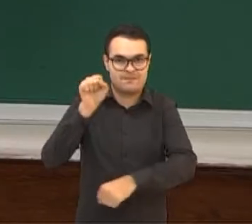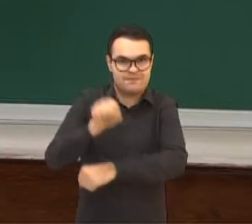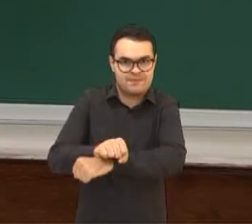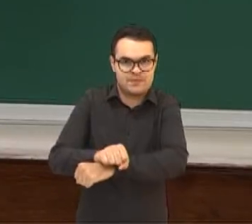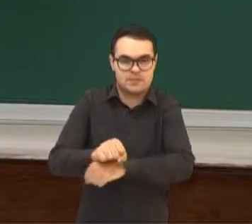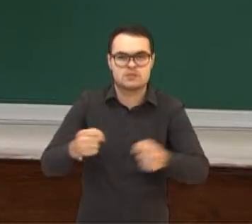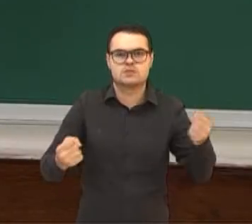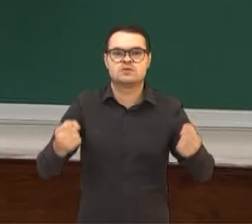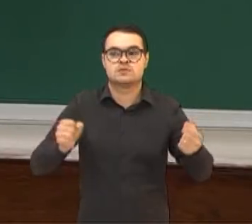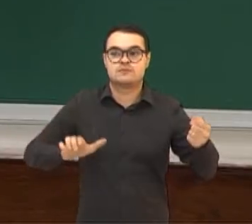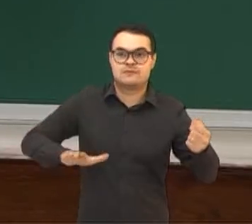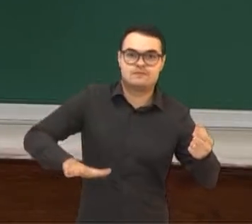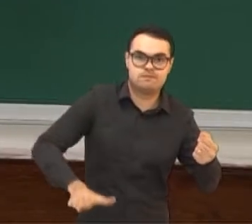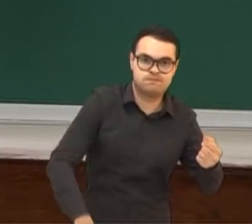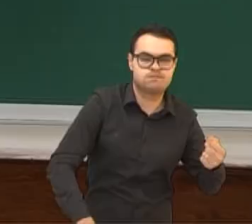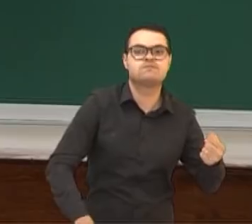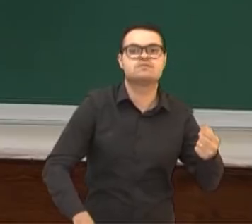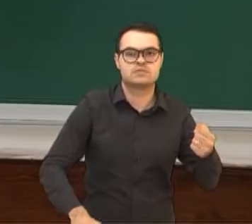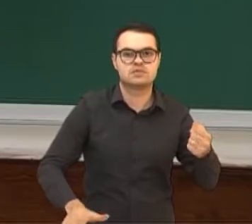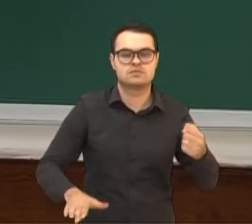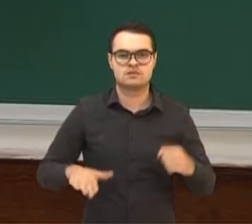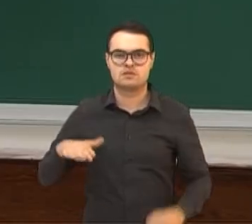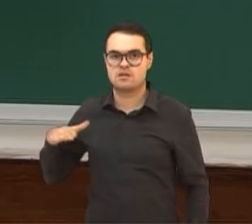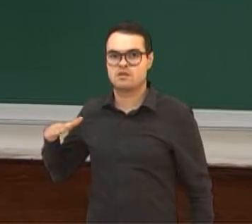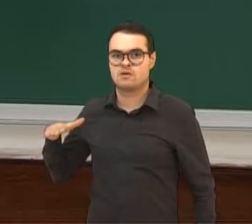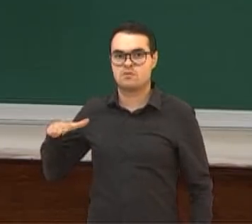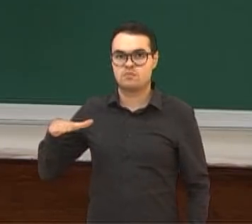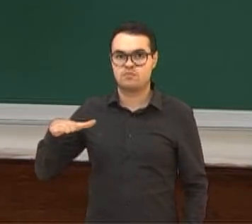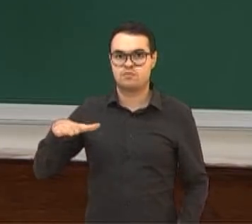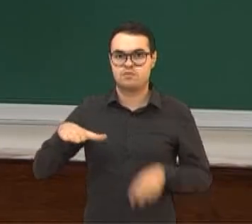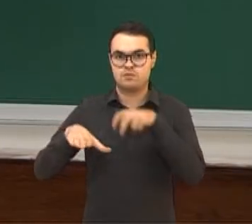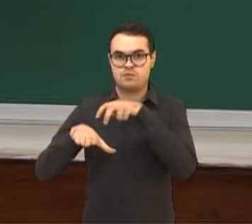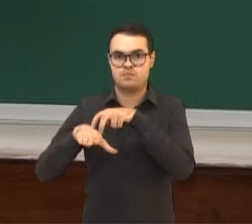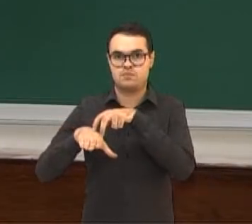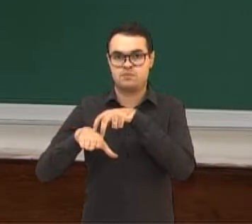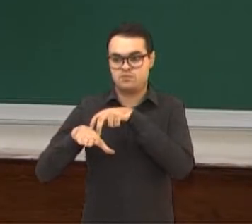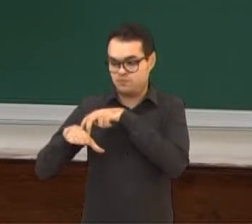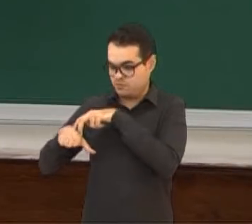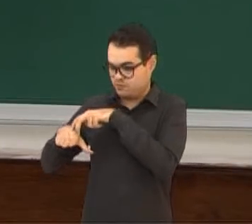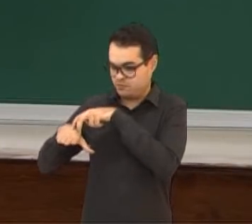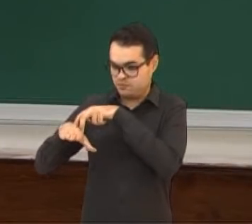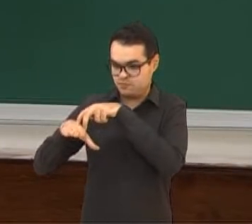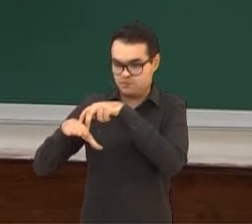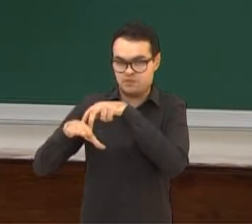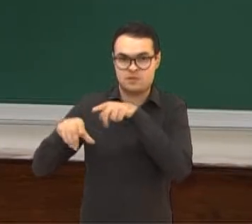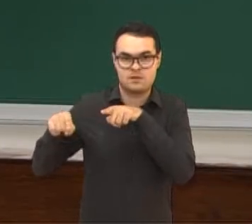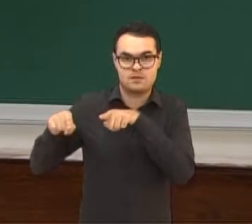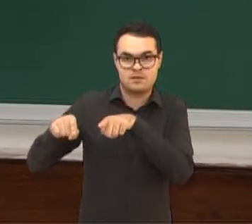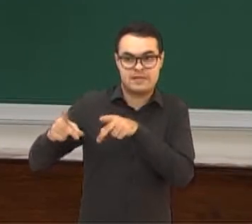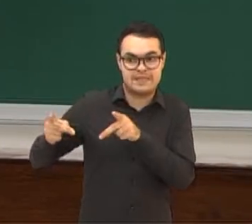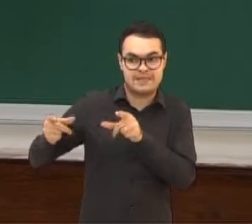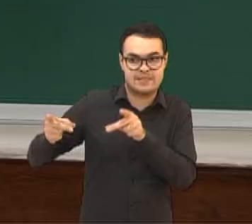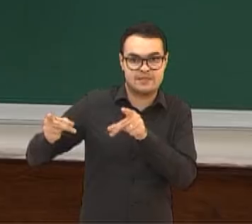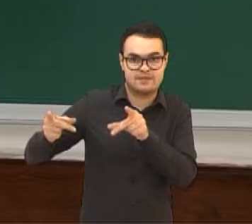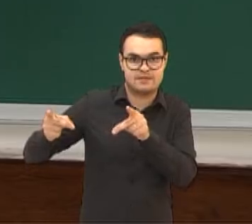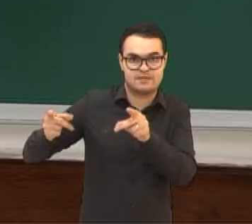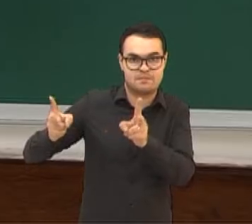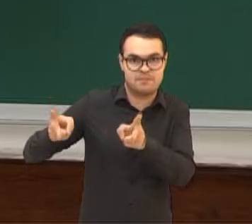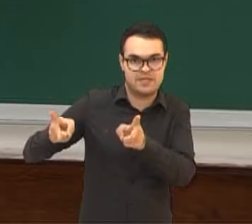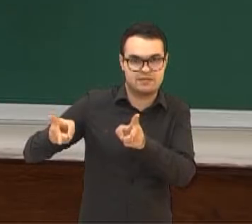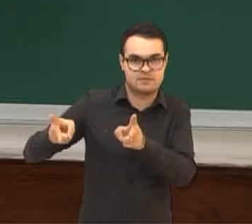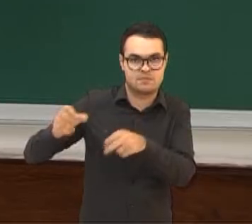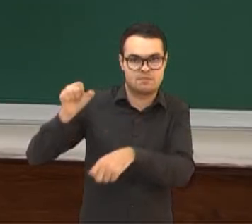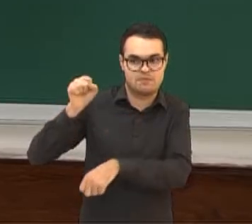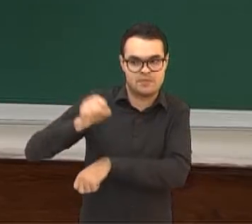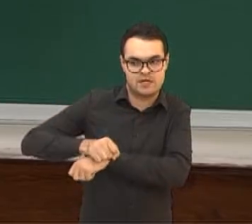do pedal do freio lá do motorista. Então, a inércia, uma matéria sempre apresenta a tendência de manter o seu estado, seja o estado